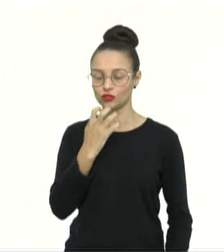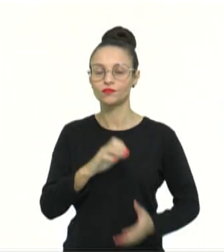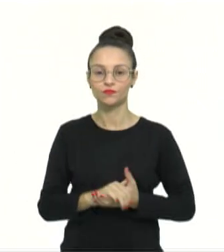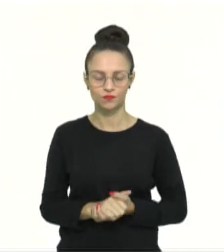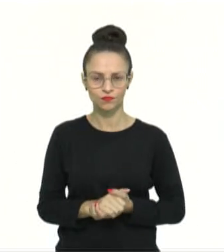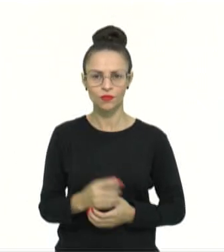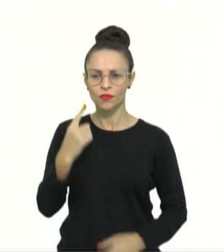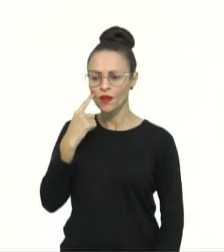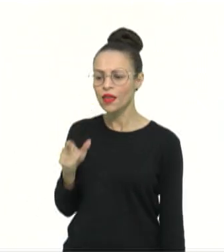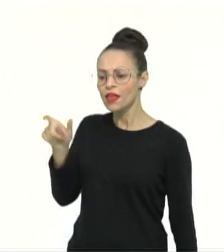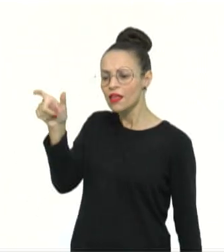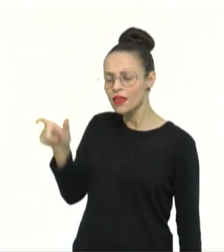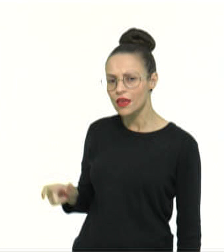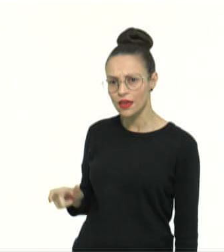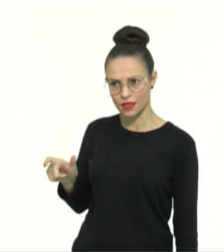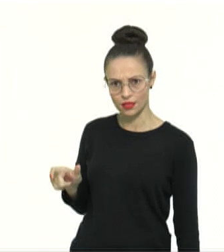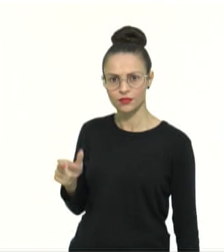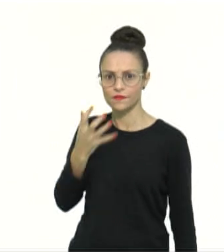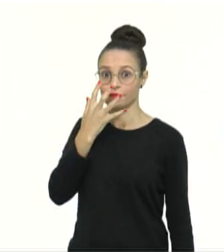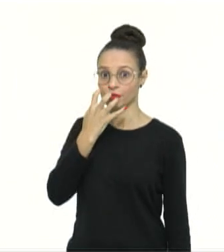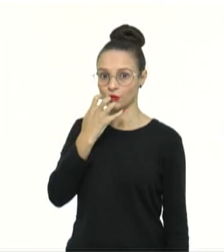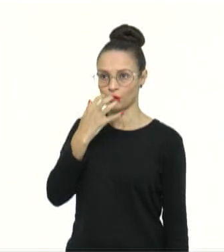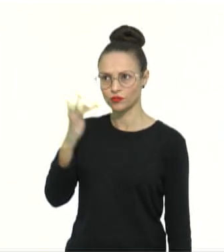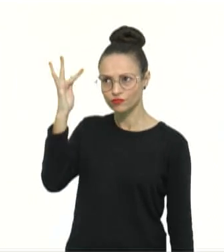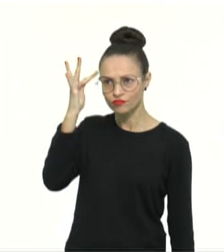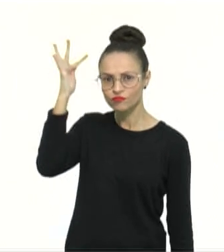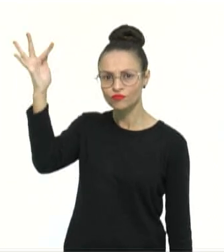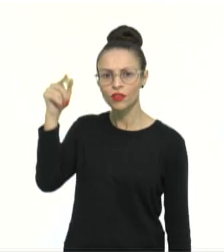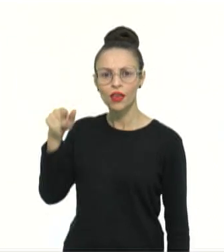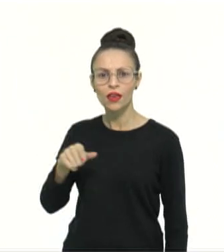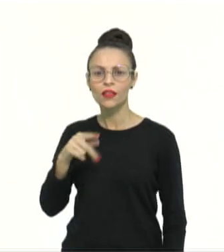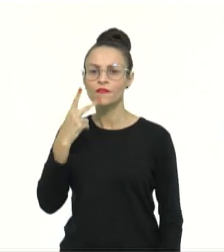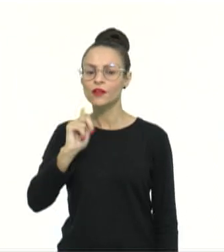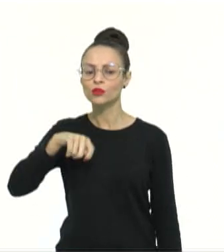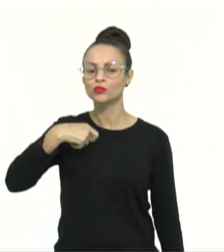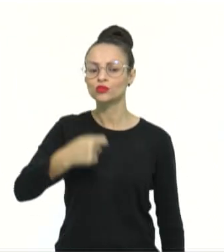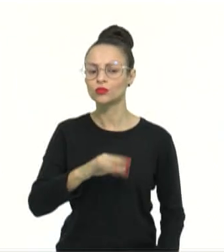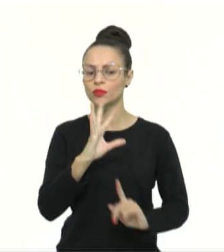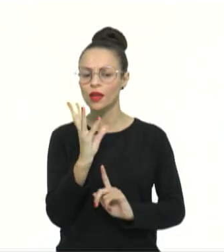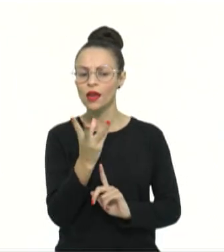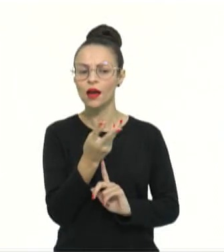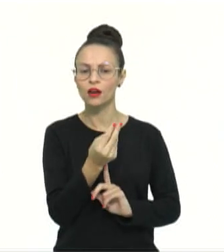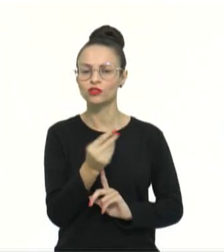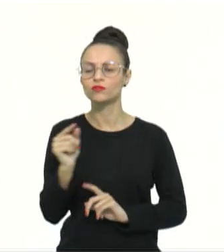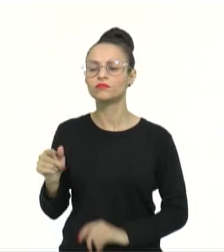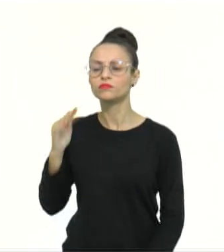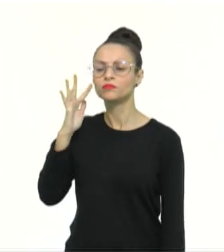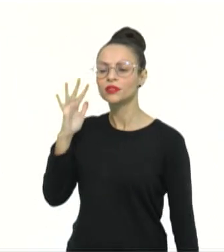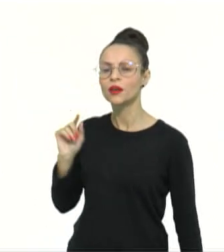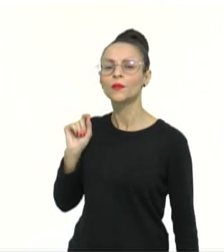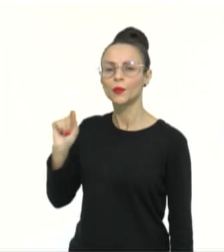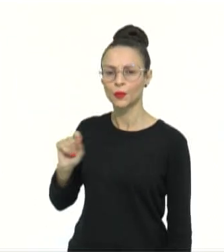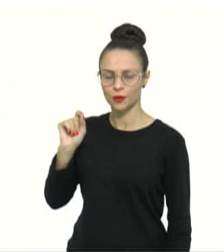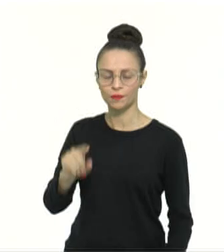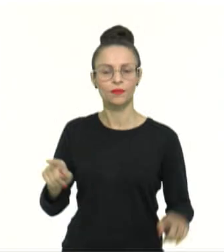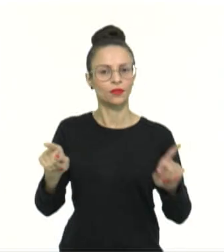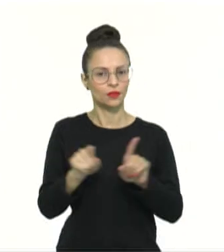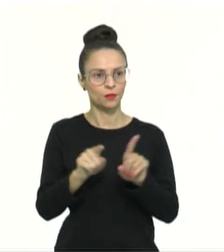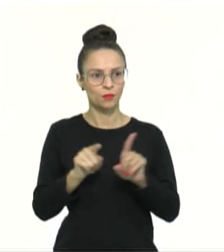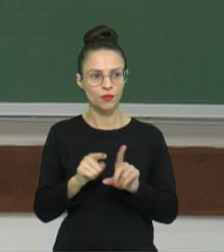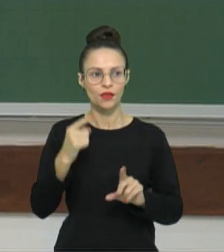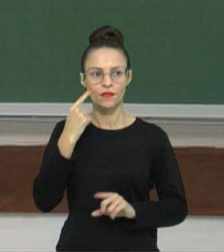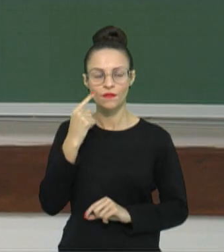este filósofo atribuiu à arte nesse primeiro momento do seu pensamento e também